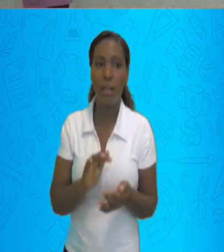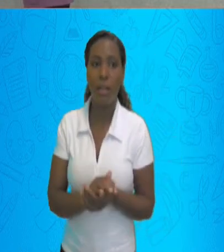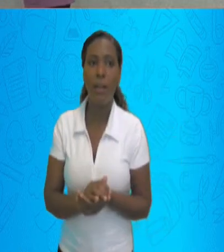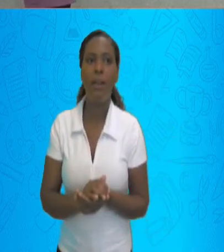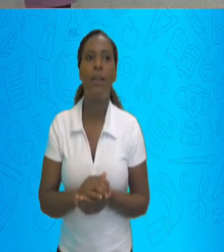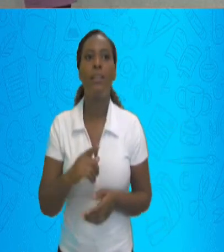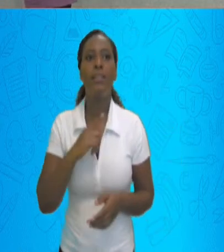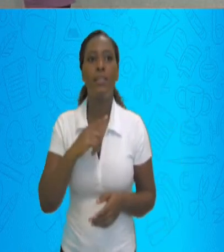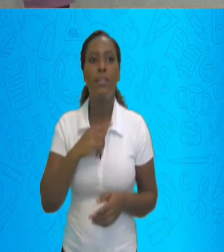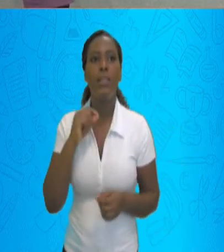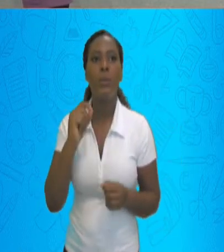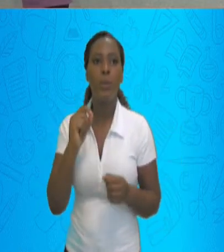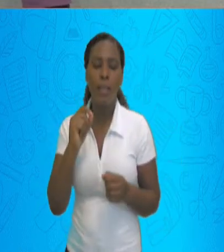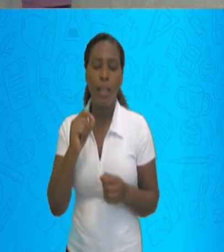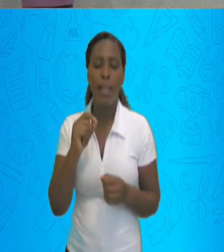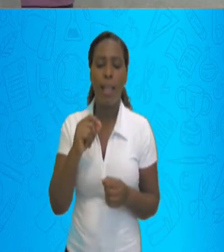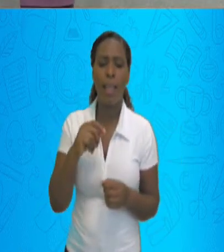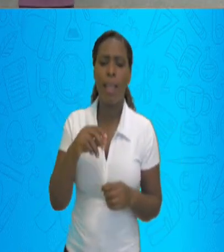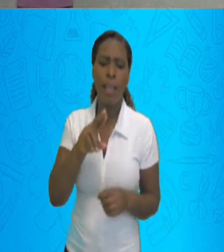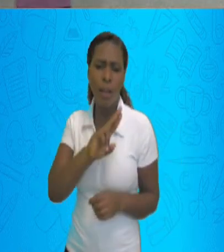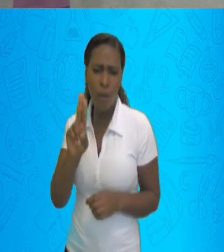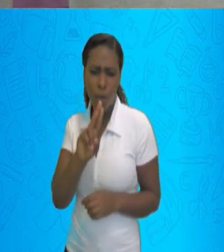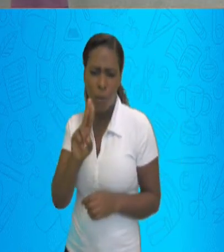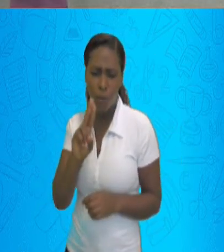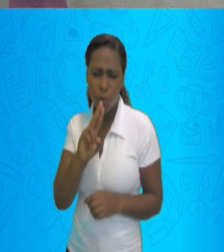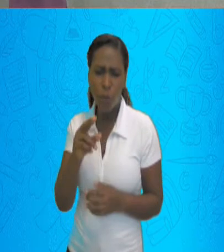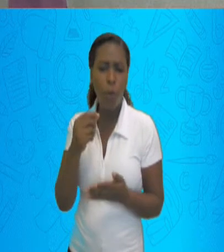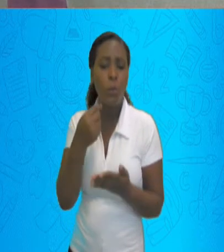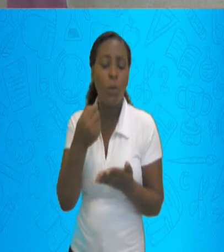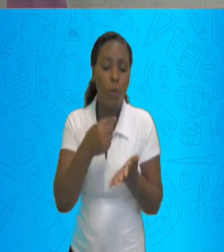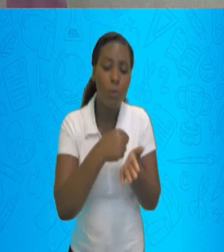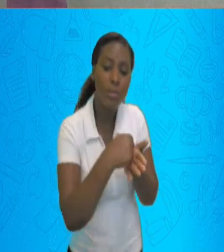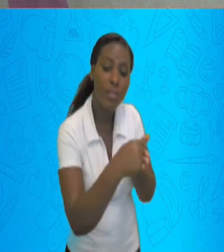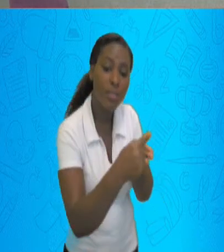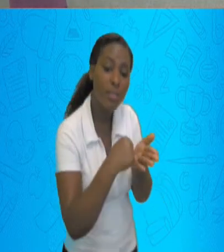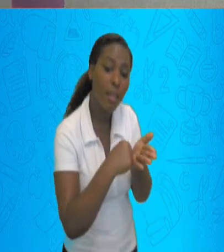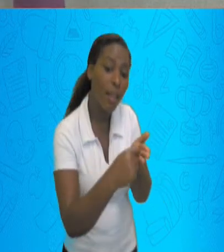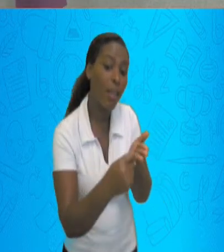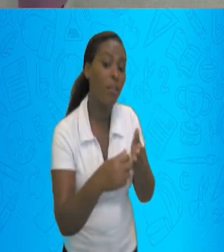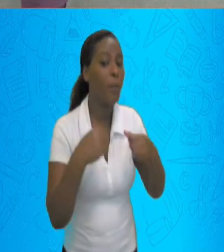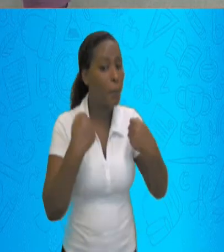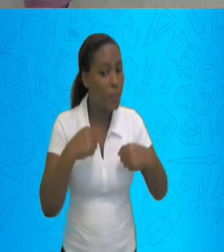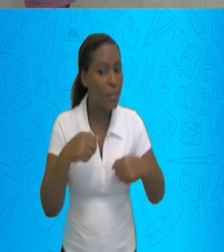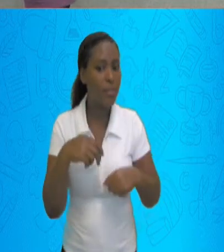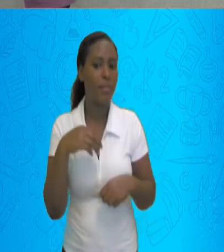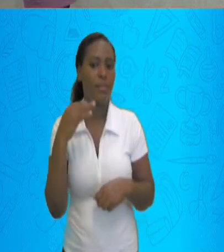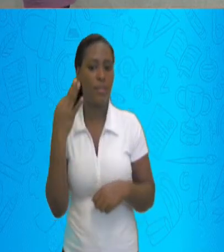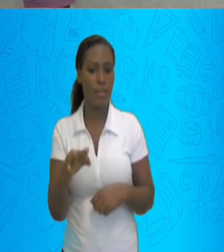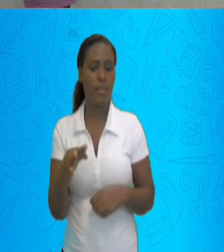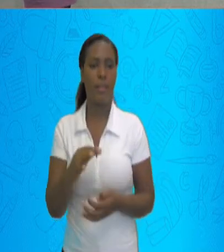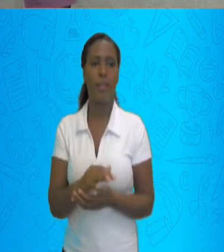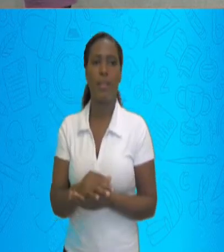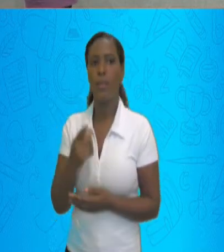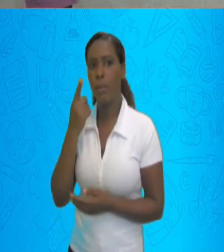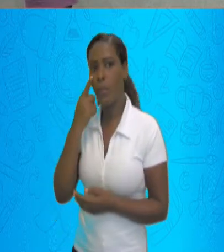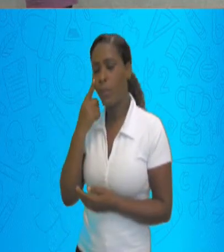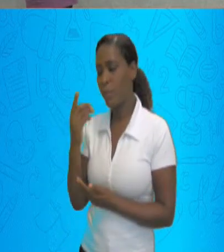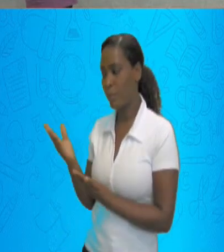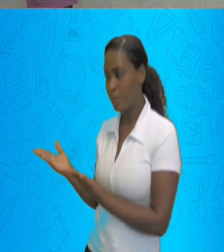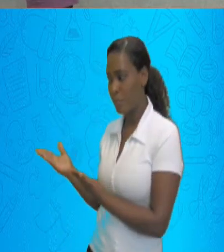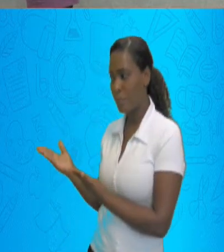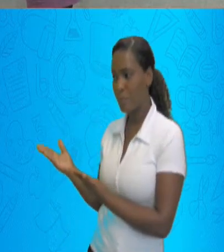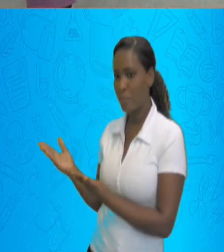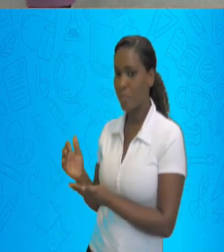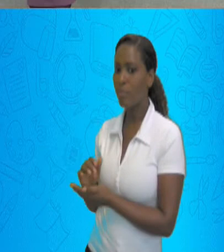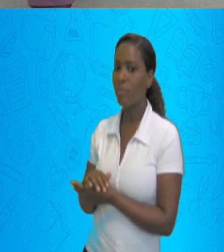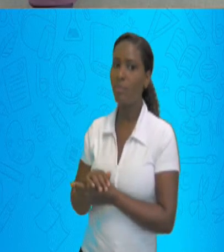1/2, 1/3, 1/4 e assim por diante. Eu tenho a nomenclatura correta. Então, eu tenho a figura e tenho um